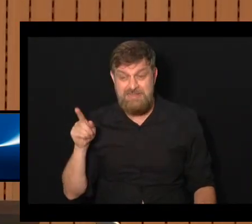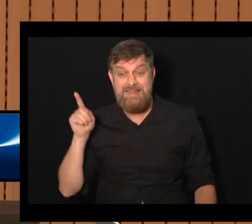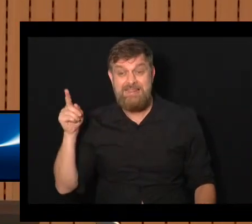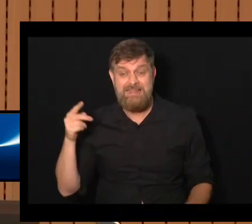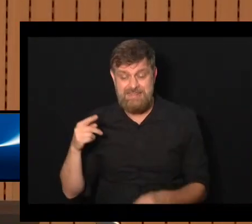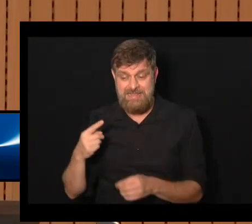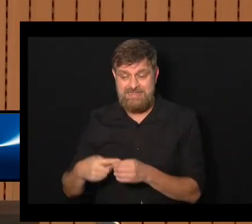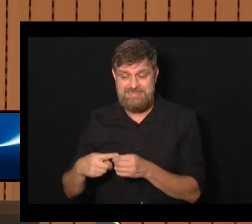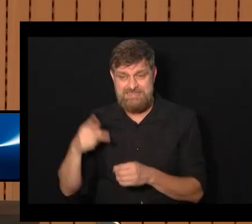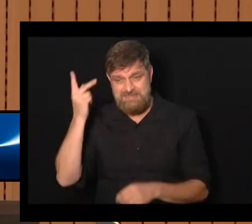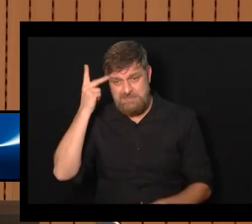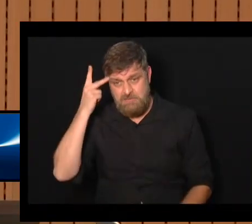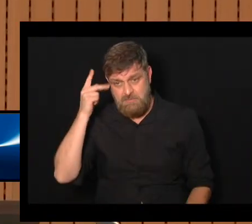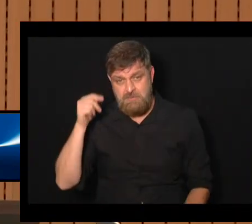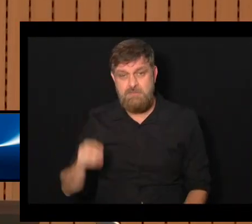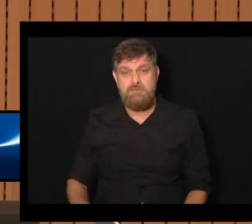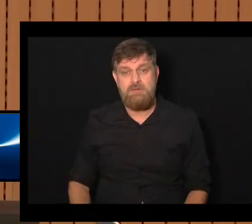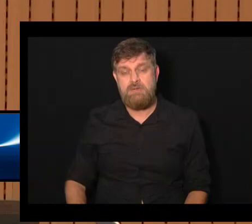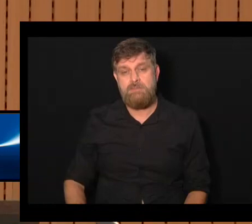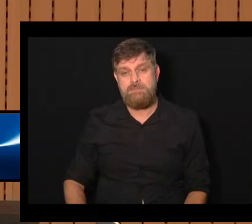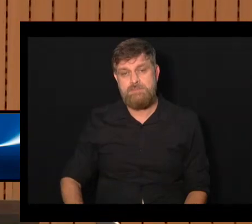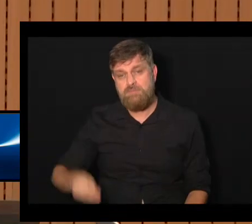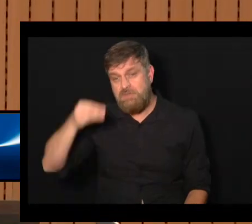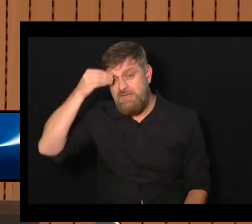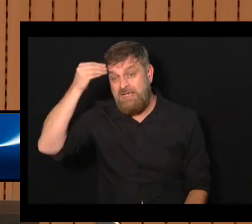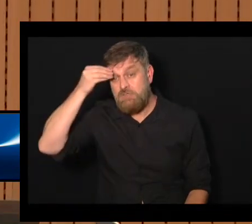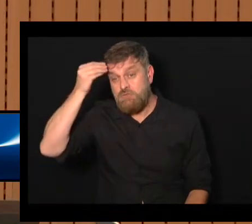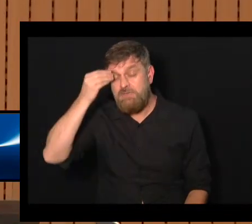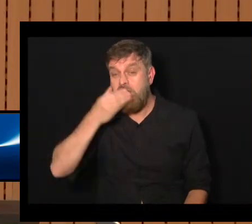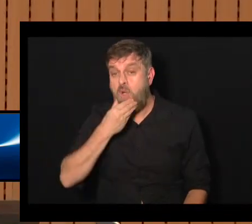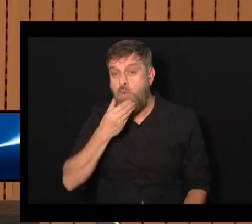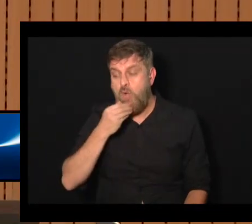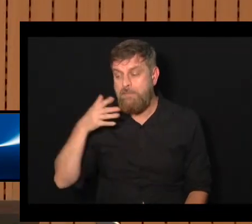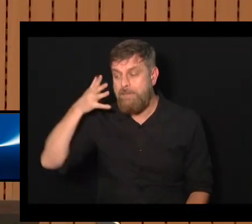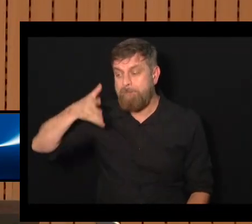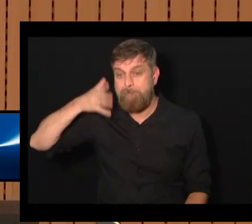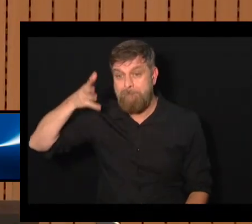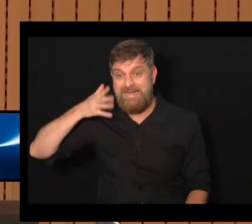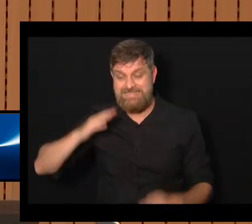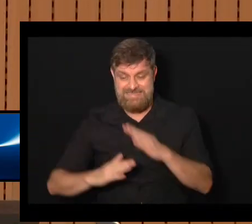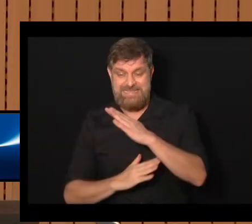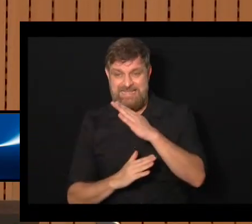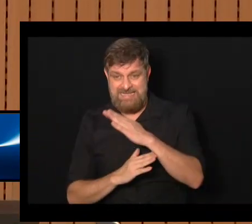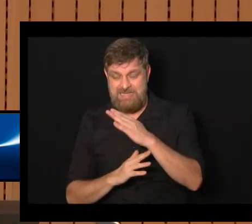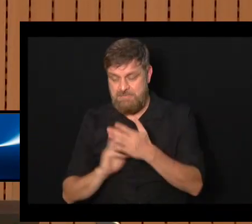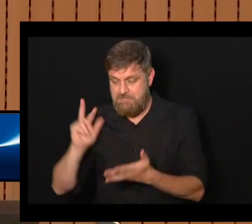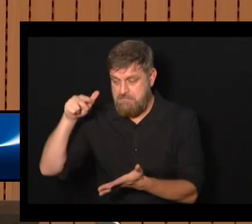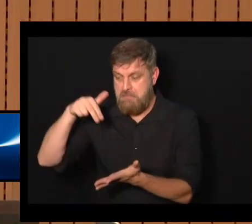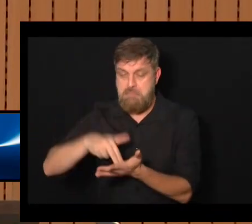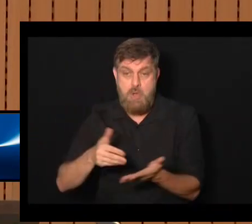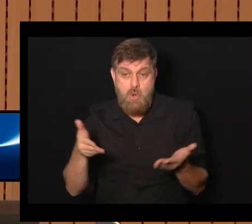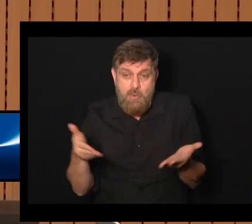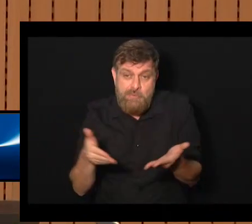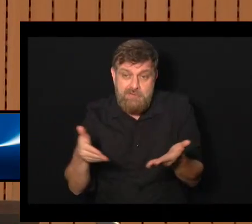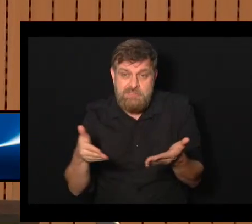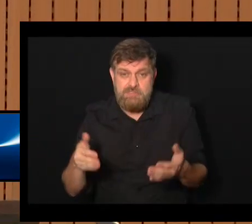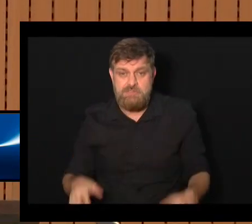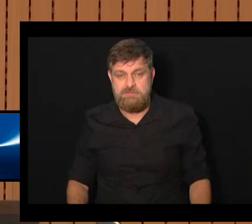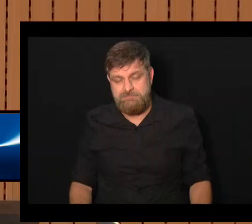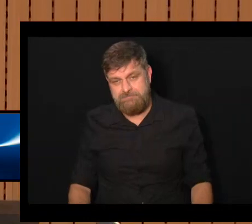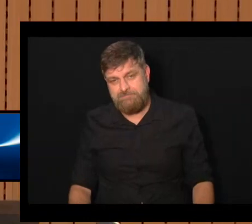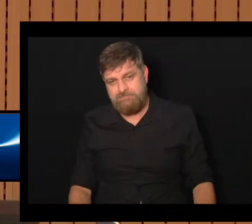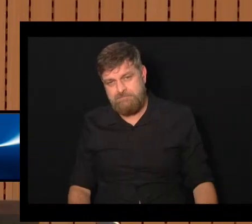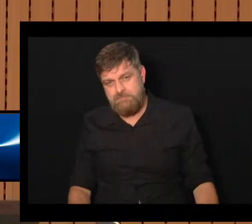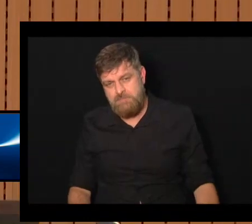Paulo, que é sobrinha de um palestrante que iria proferir uma palestra hoje aqui na Câmara Municipal de Campinas, aqui neste